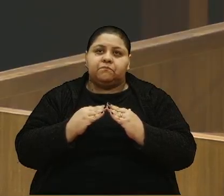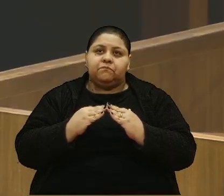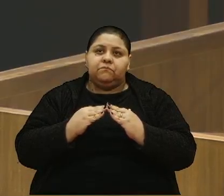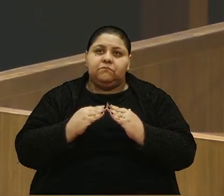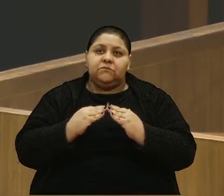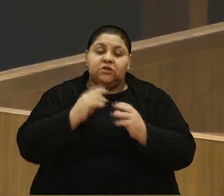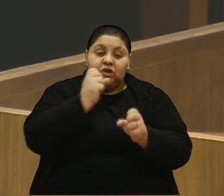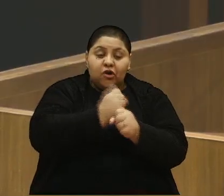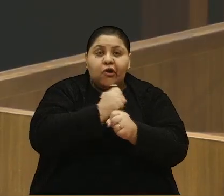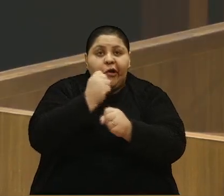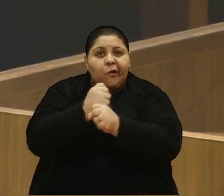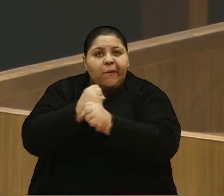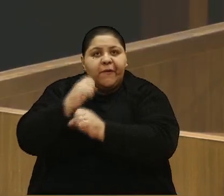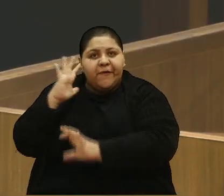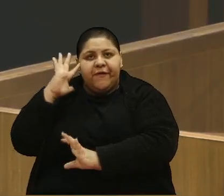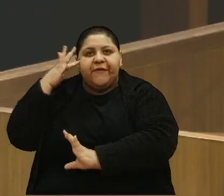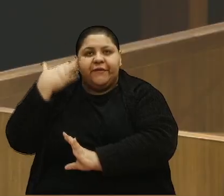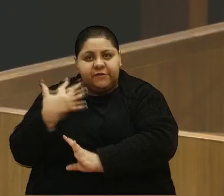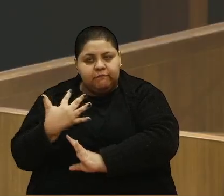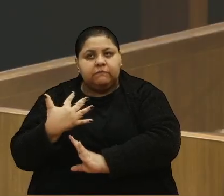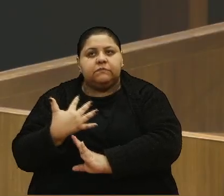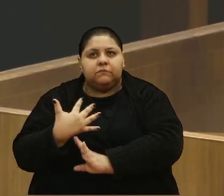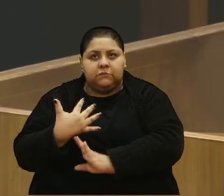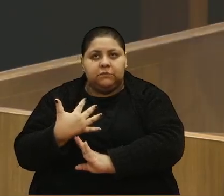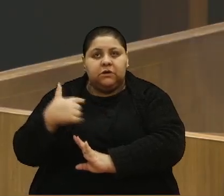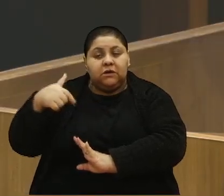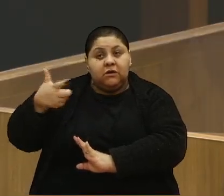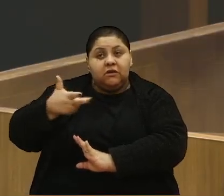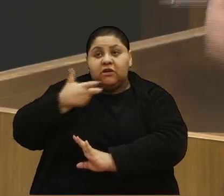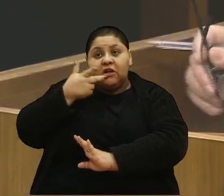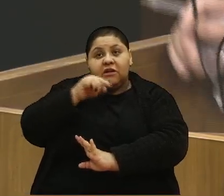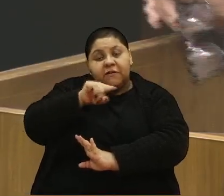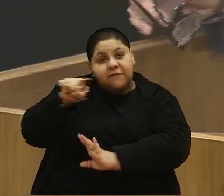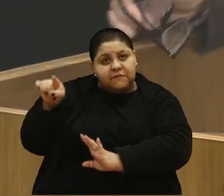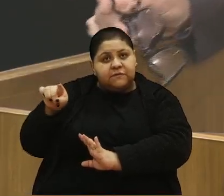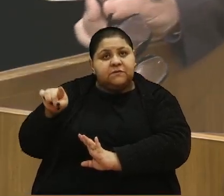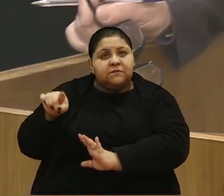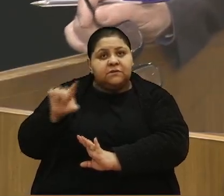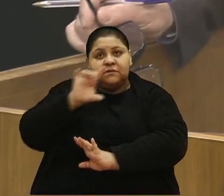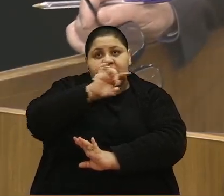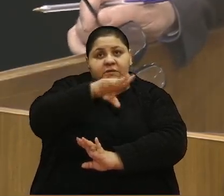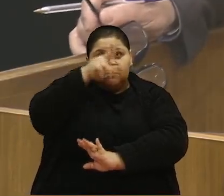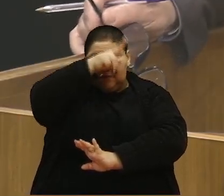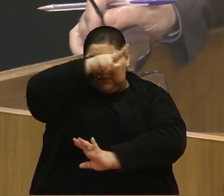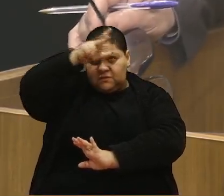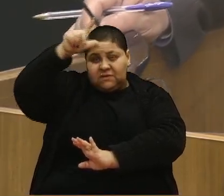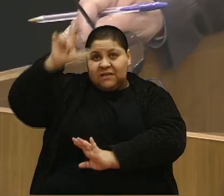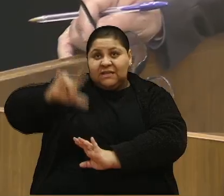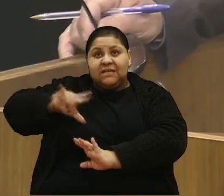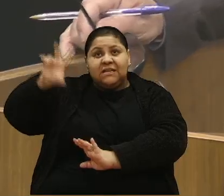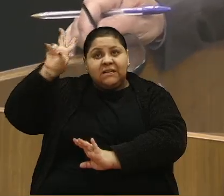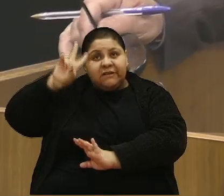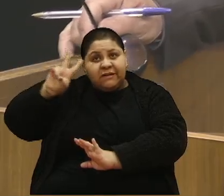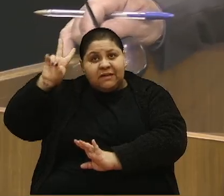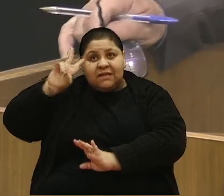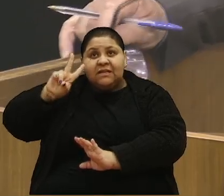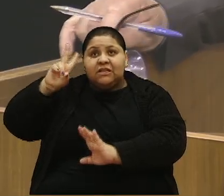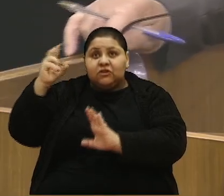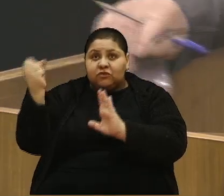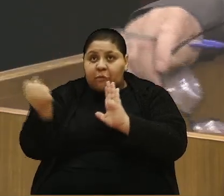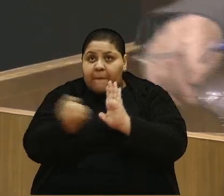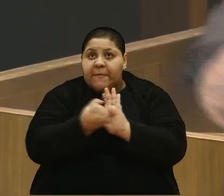muitas obras que estão acontecendo. E, aliás, eu quero dizer para os senhores que cada prefeito deixou sua história, deixou sua